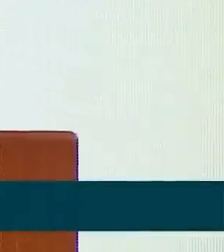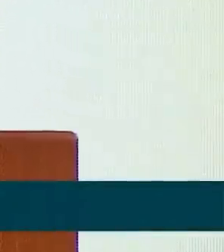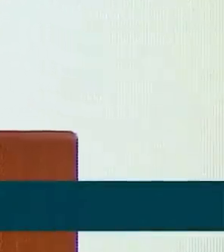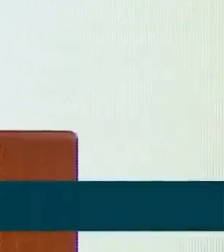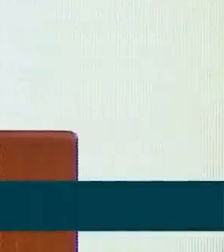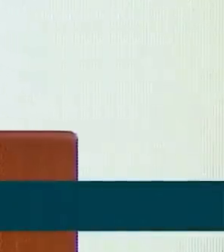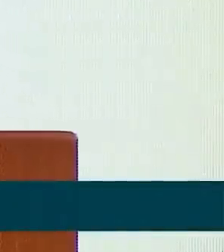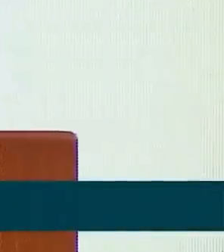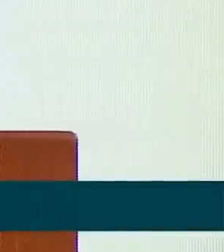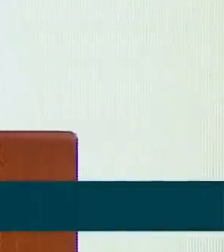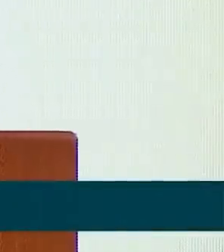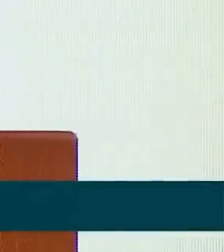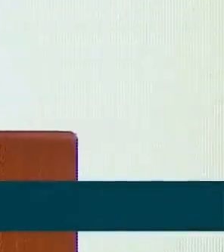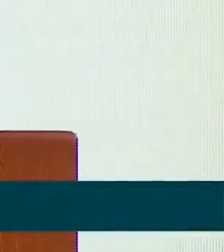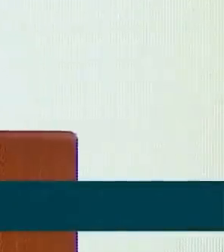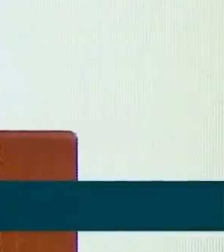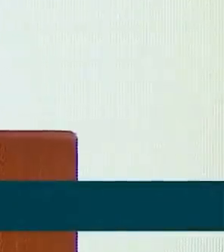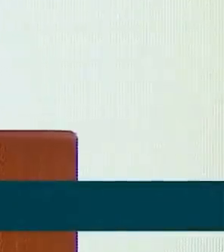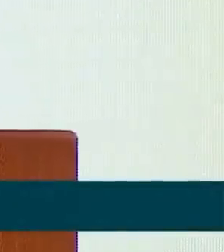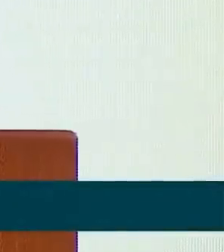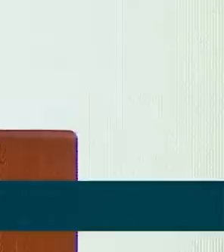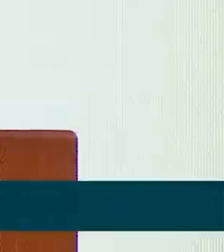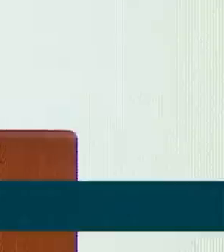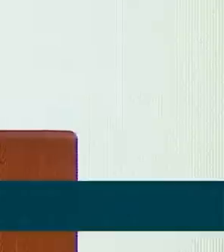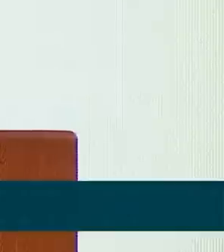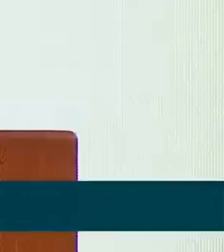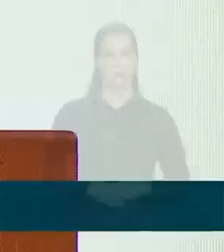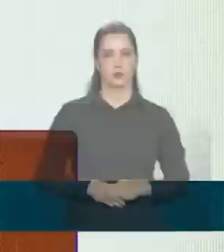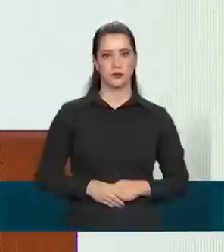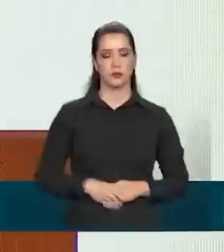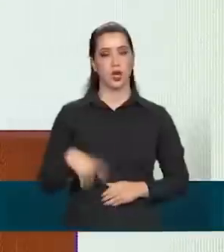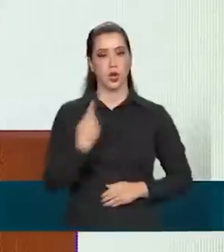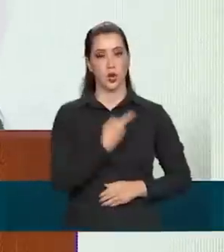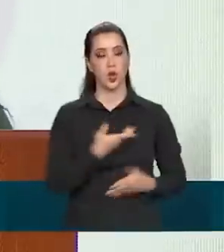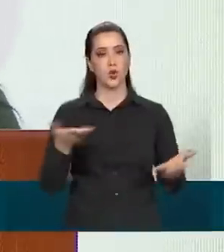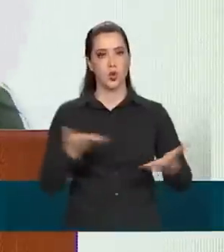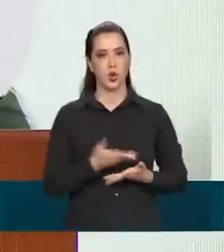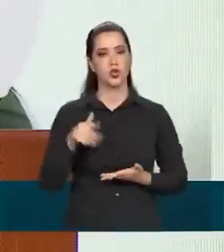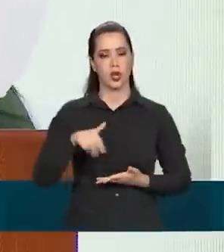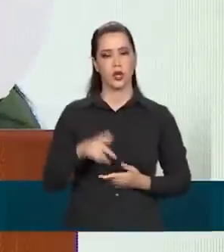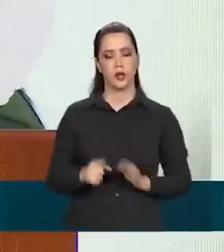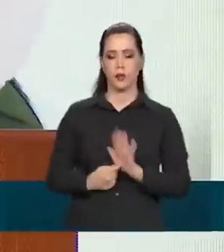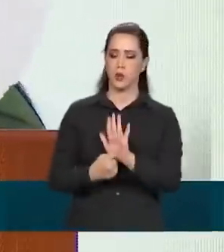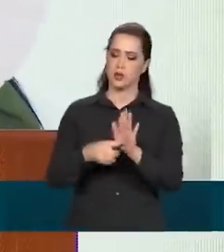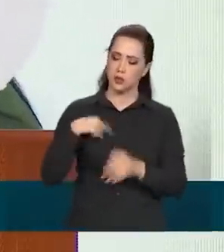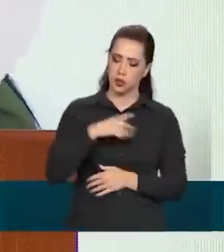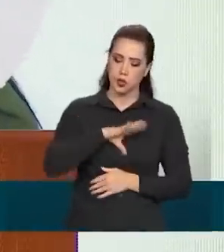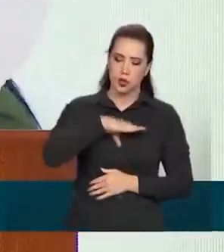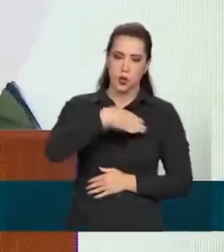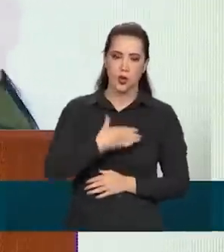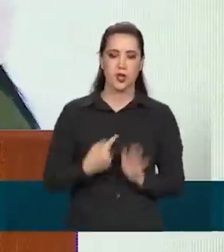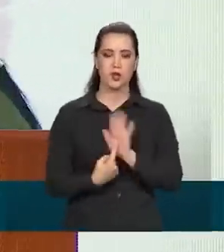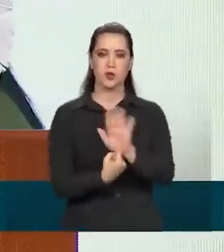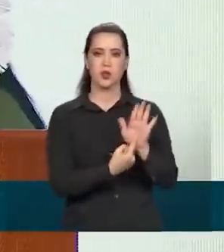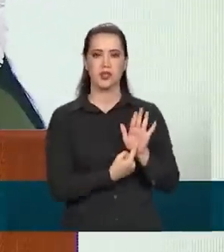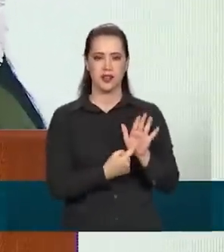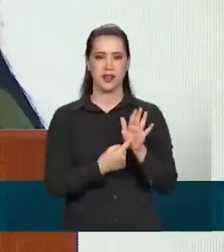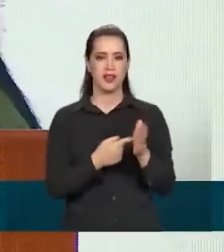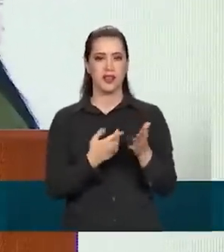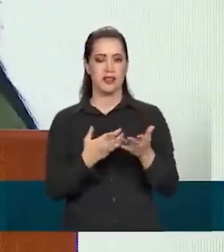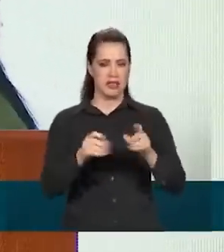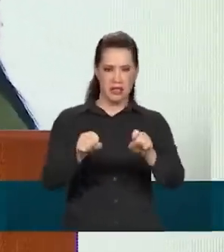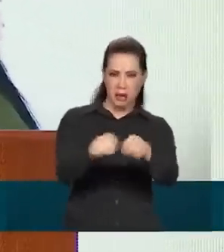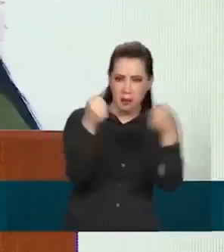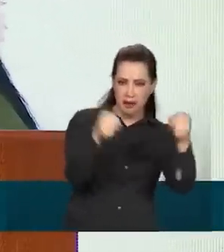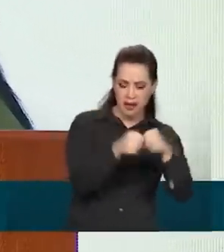E nós estamos aqui hoje, nesse ato de coragem, para mostrar que destruir essa estrutura do Palácio